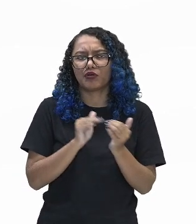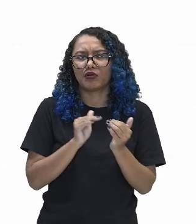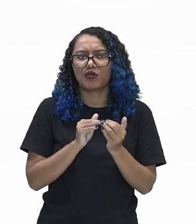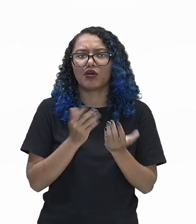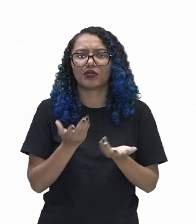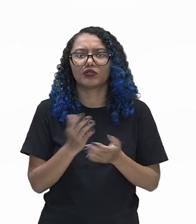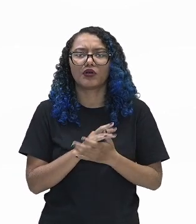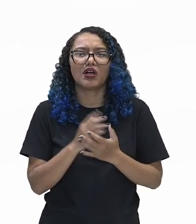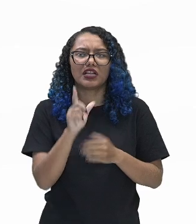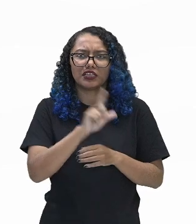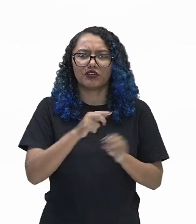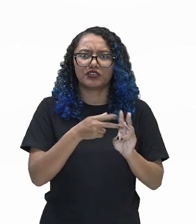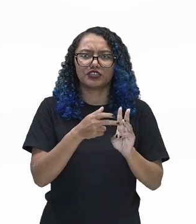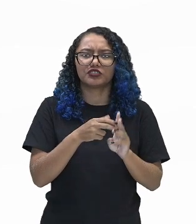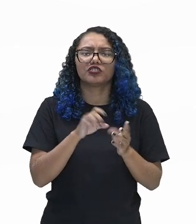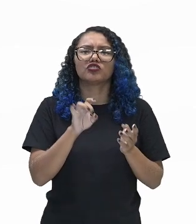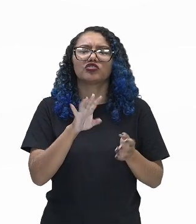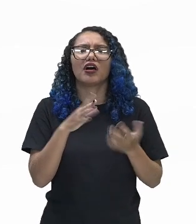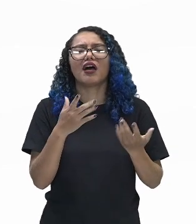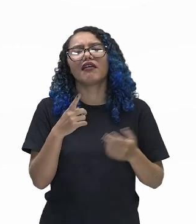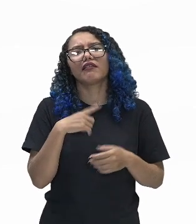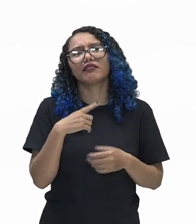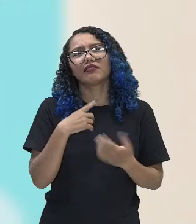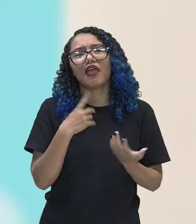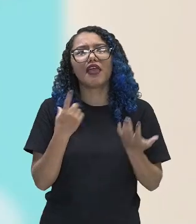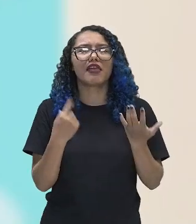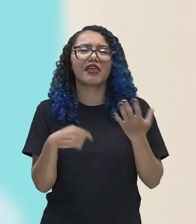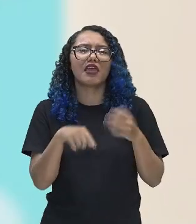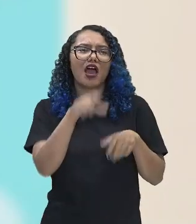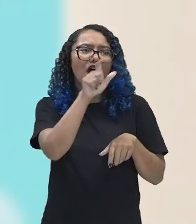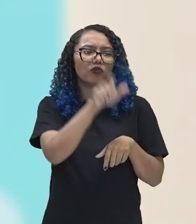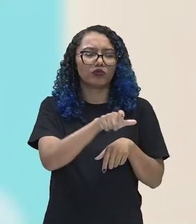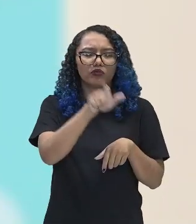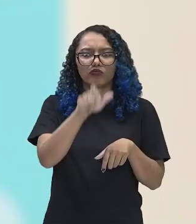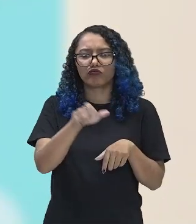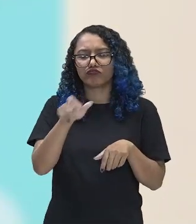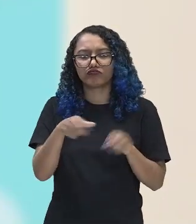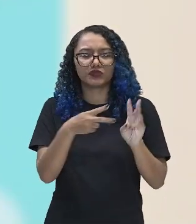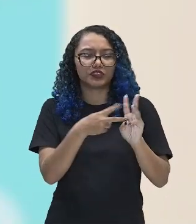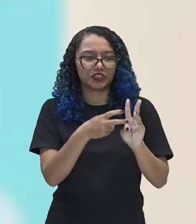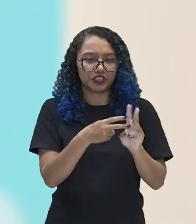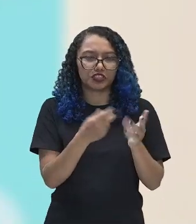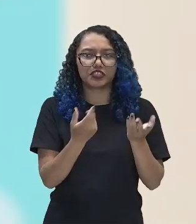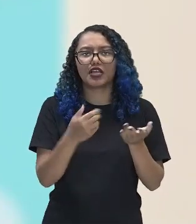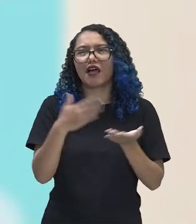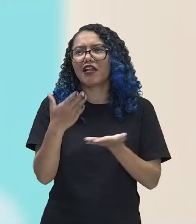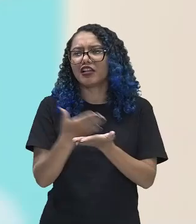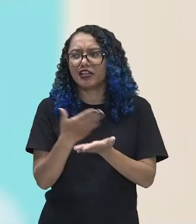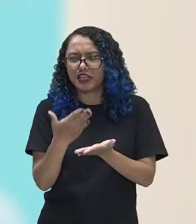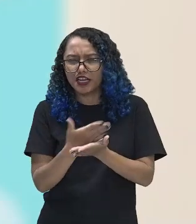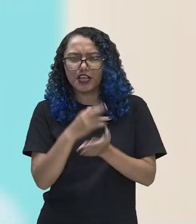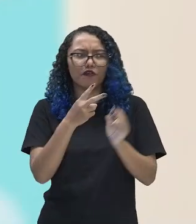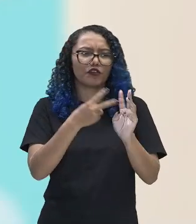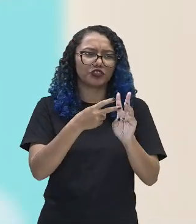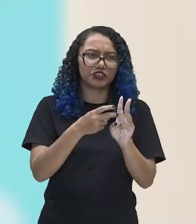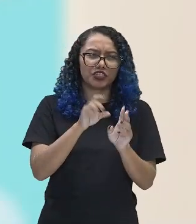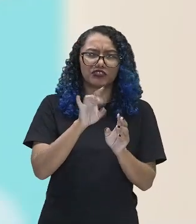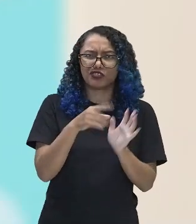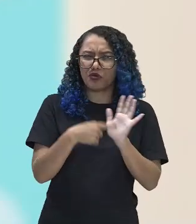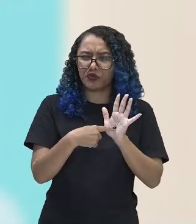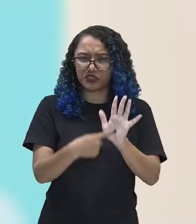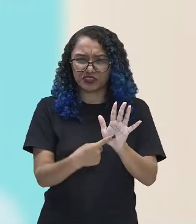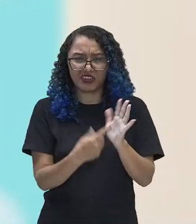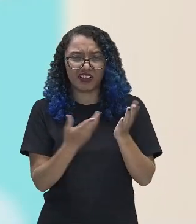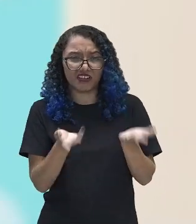olha, existe autor da literatura indígena, existe obra da literatura indígena. Não é só para isso que serve todo